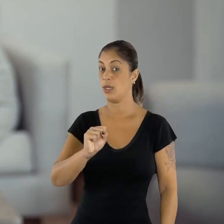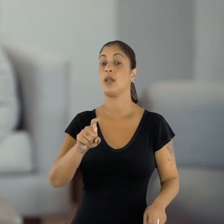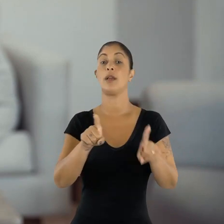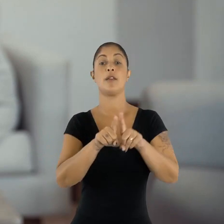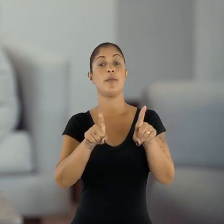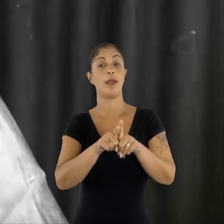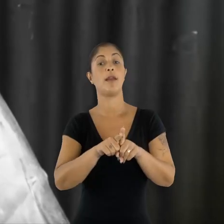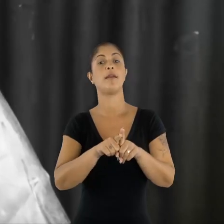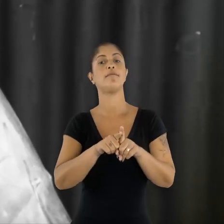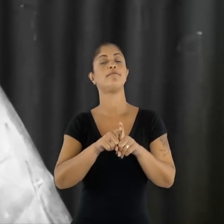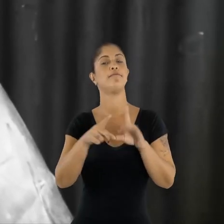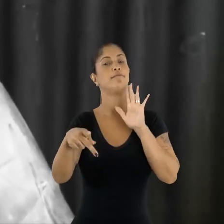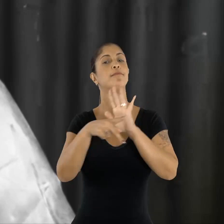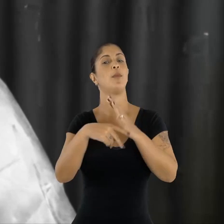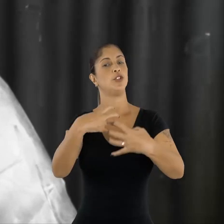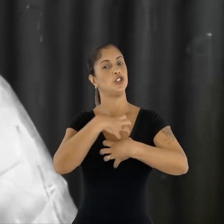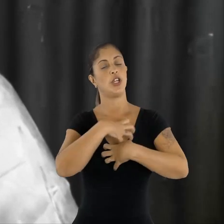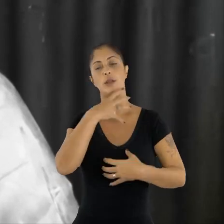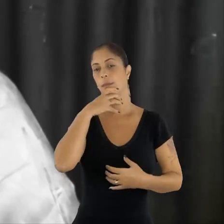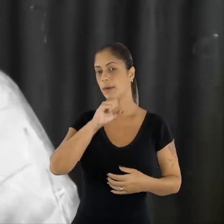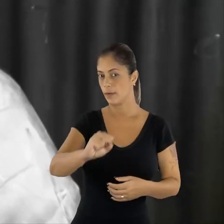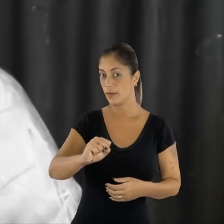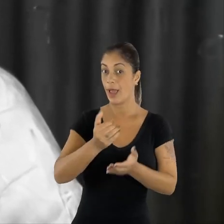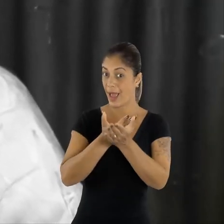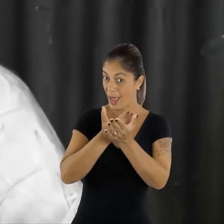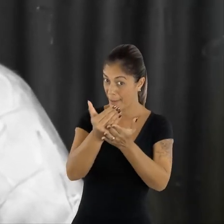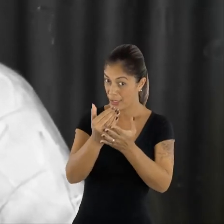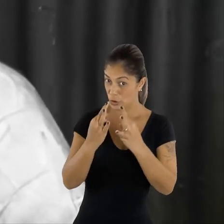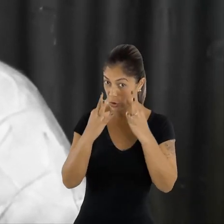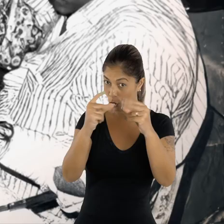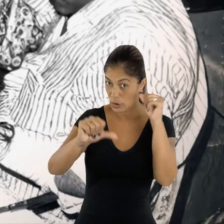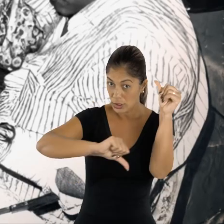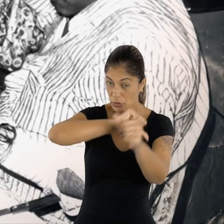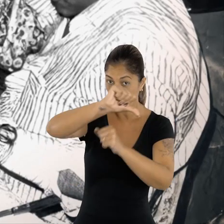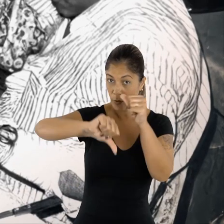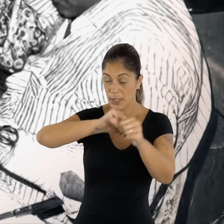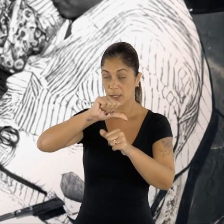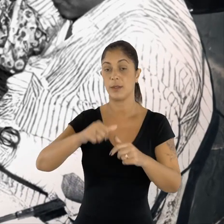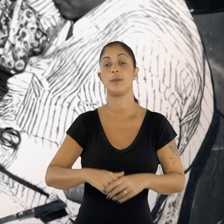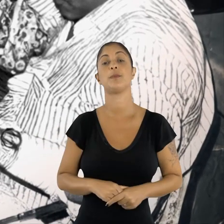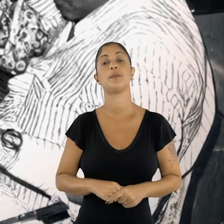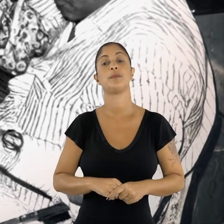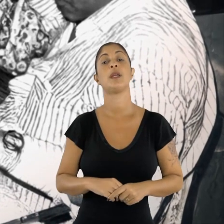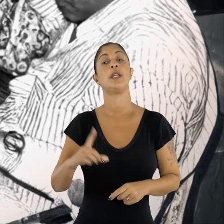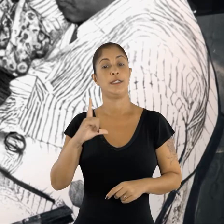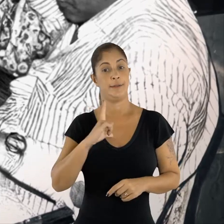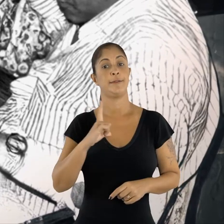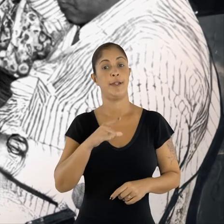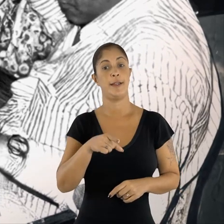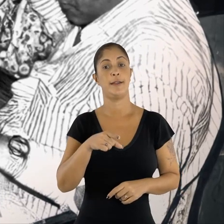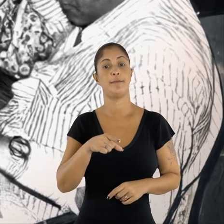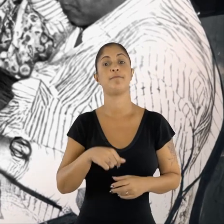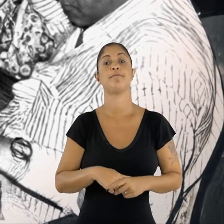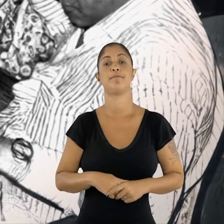metodologia de Paulo com Freire o e com o espírito de espírito de Paulo Paulo Freire. Freire. E a partir de E a toda a partir de toda a transformação brutal